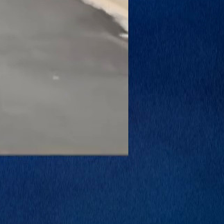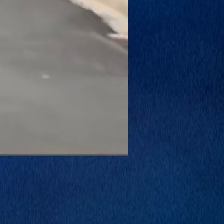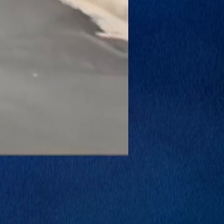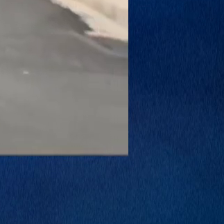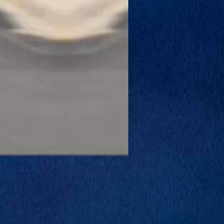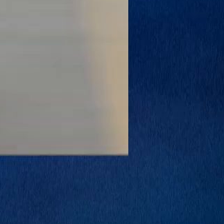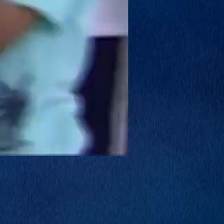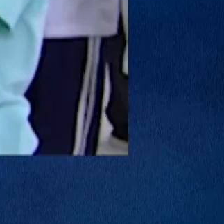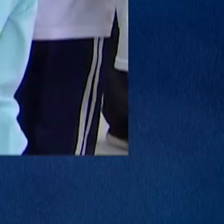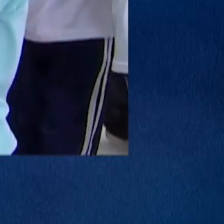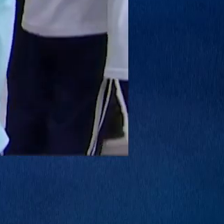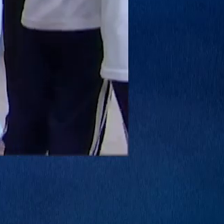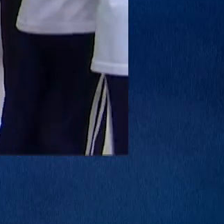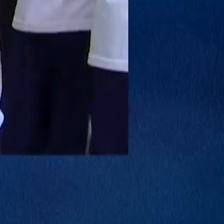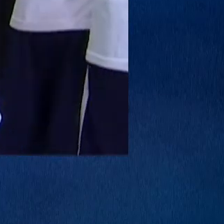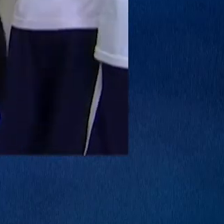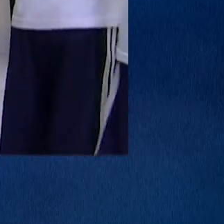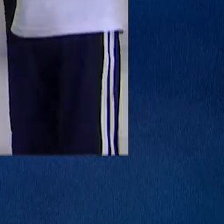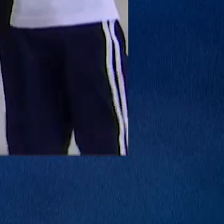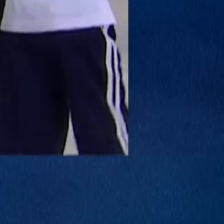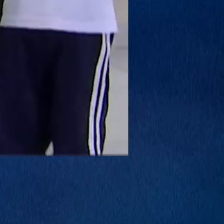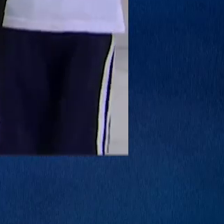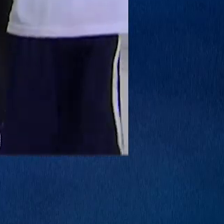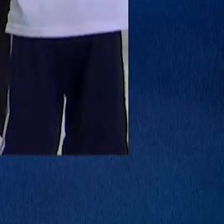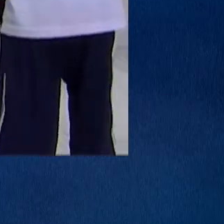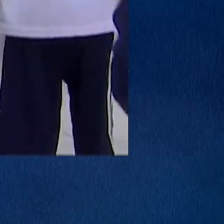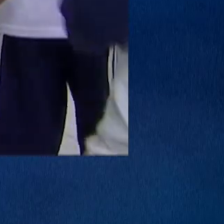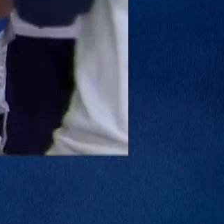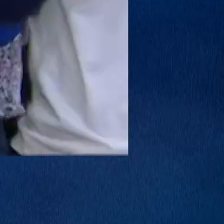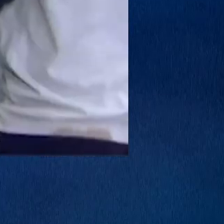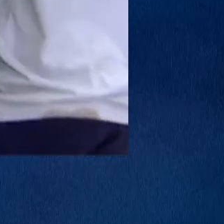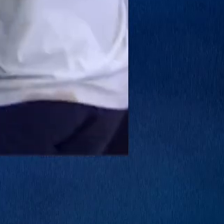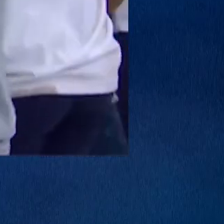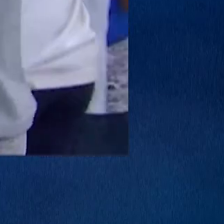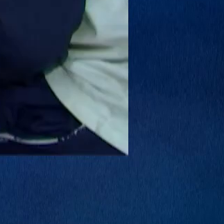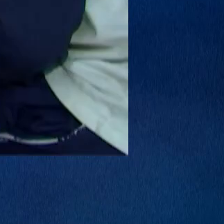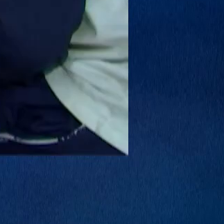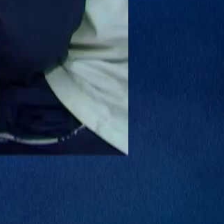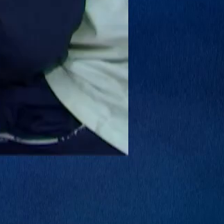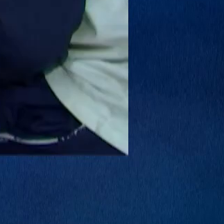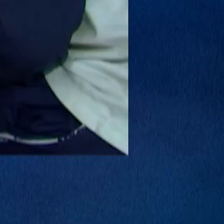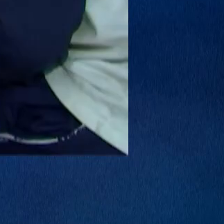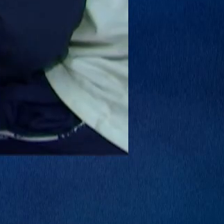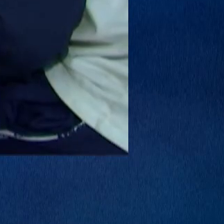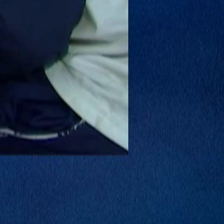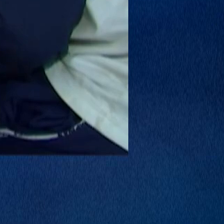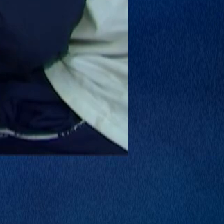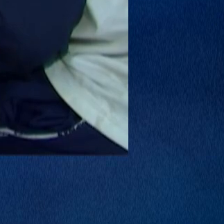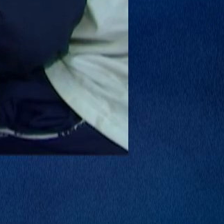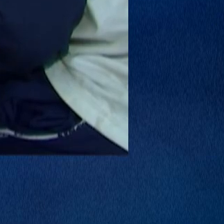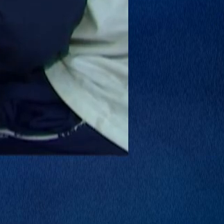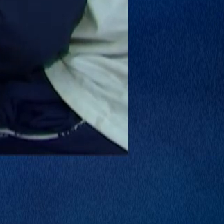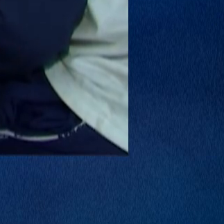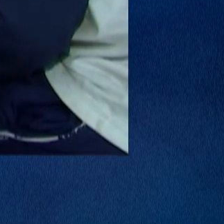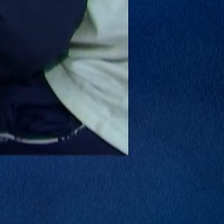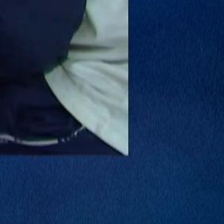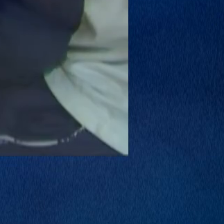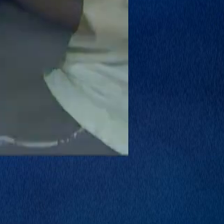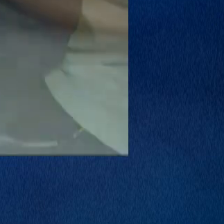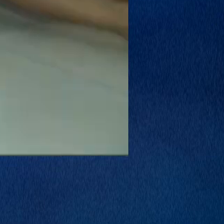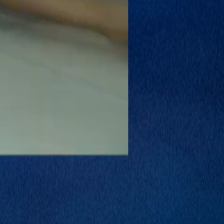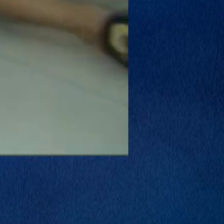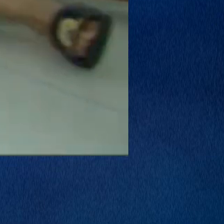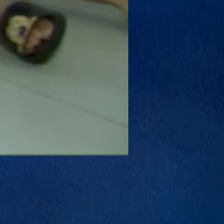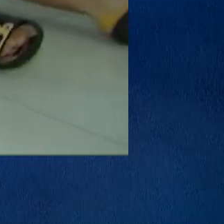em Campinas. No Dia da Alimentação, reportagem mostra como crianças aprendem sobre educação